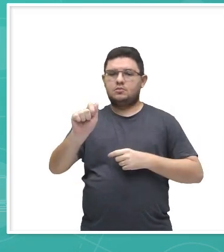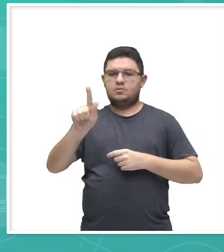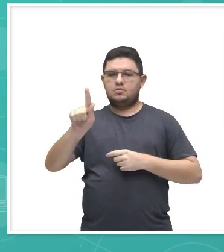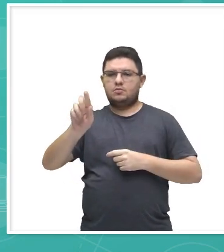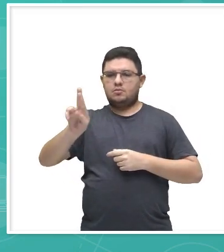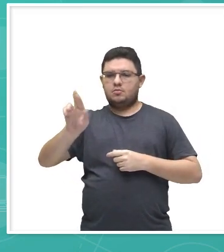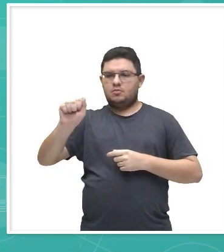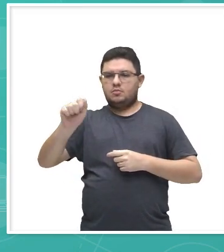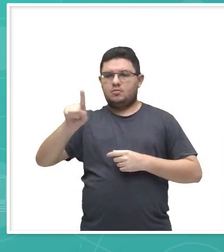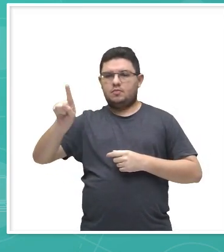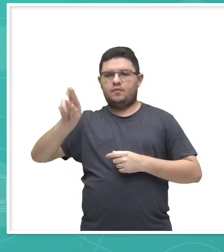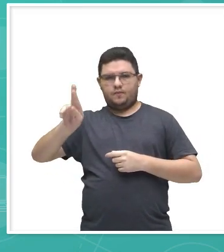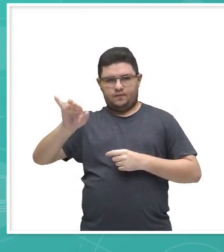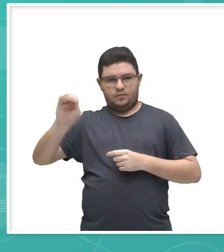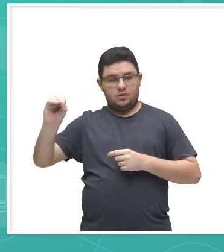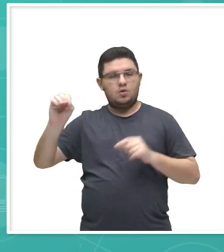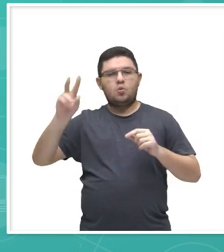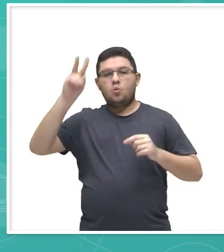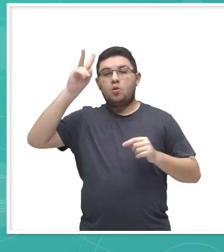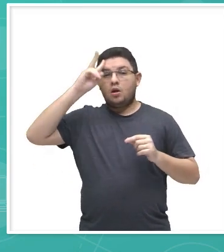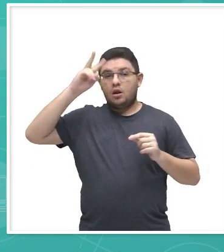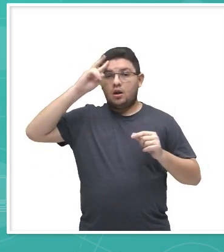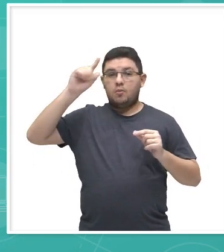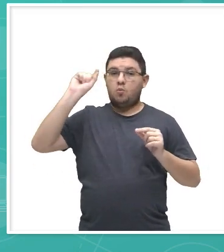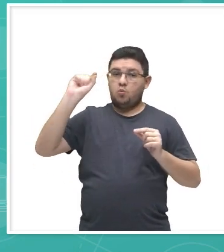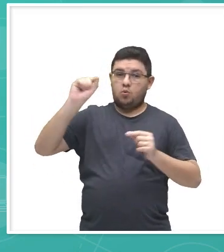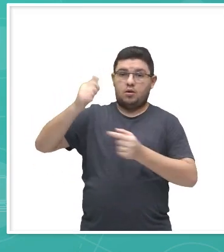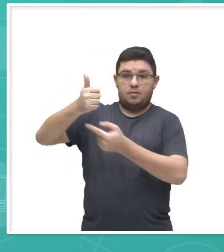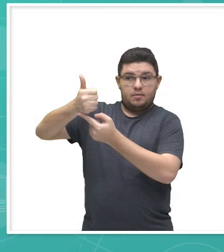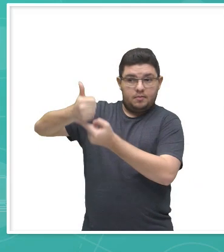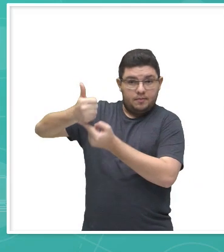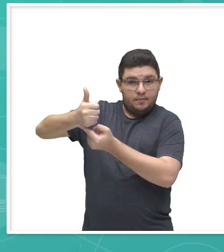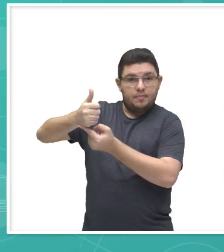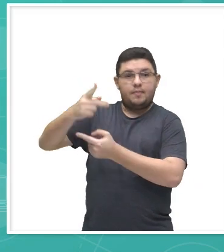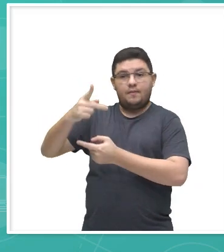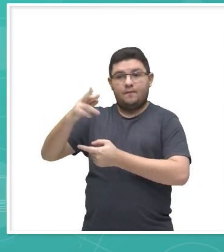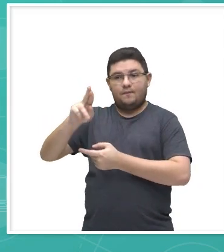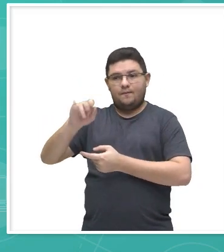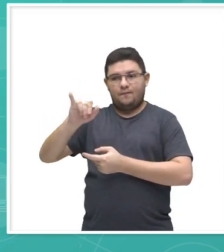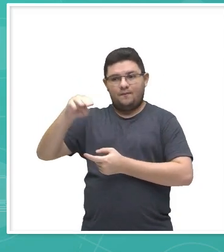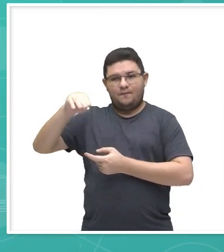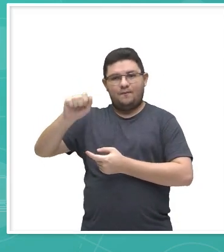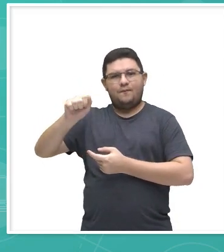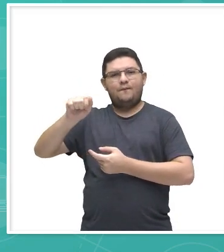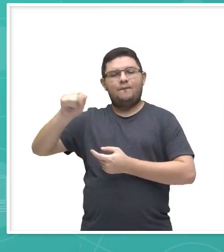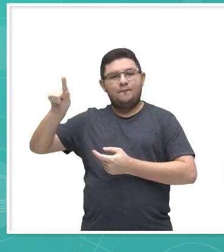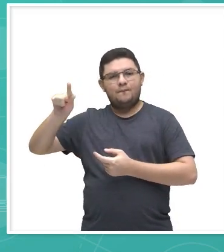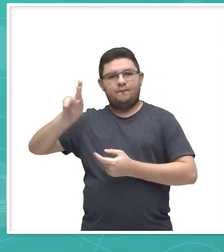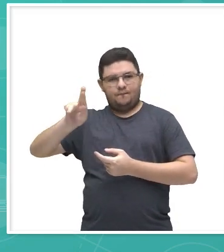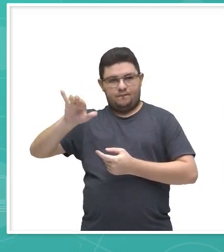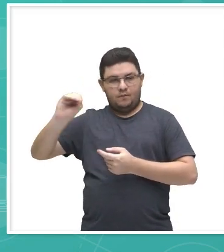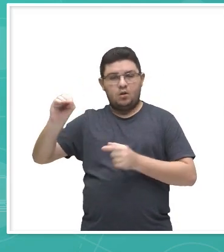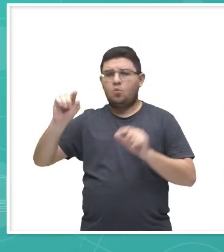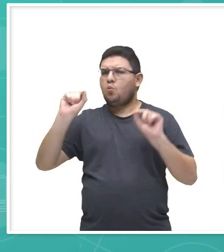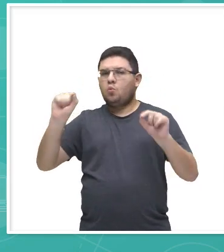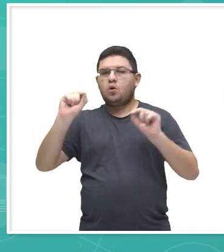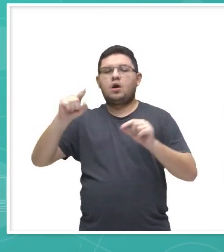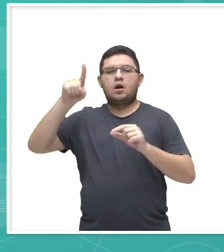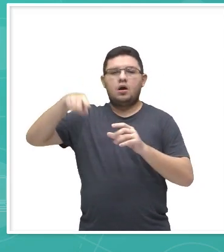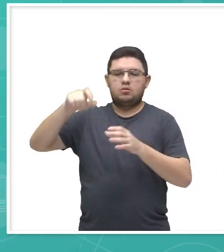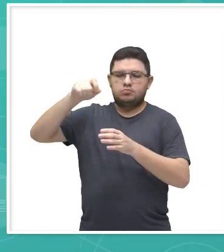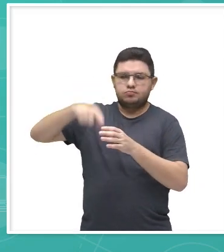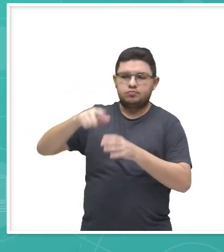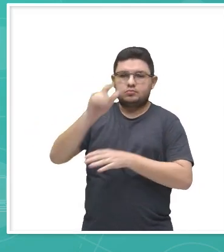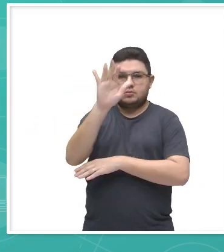às atividades primárias. Então aqui a gente tem as atividades primárias, que são as atividades da agricultura, só para a